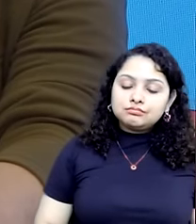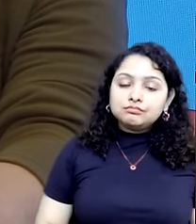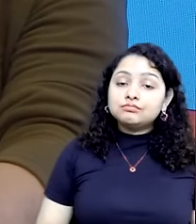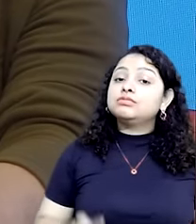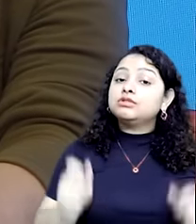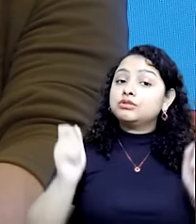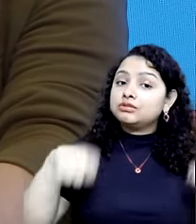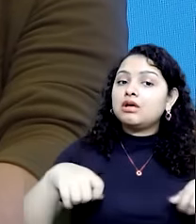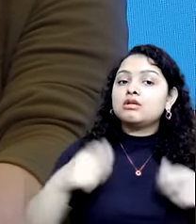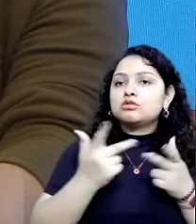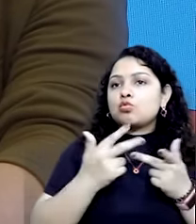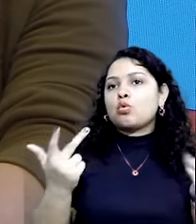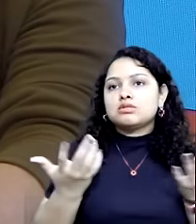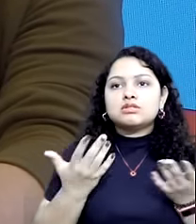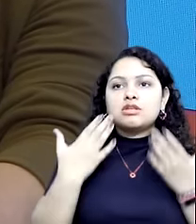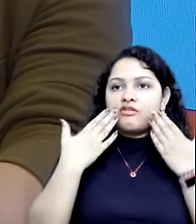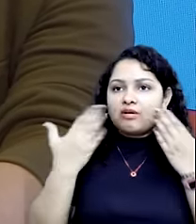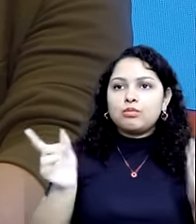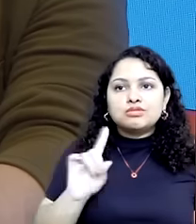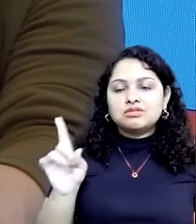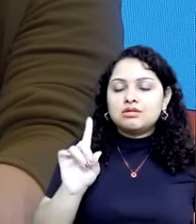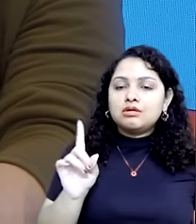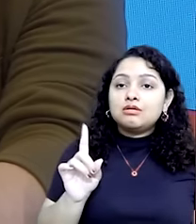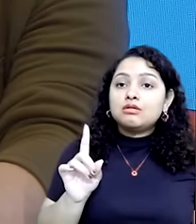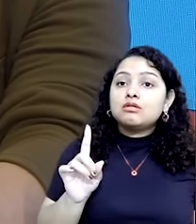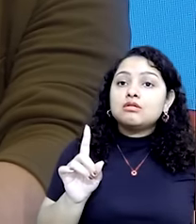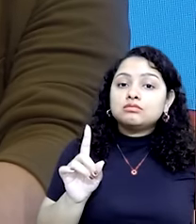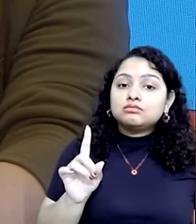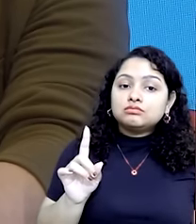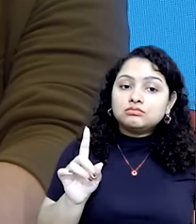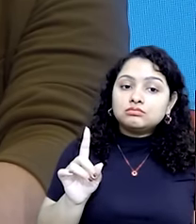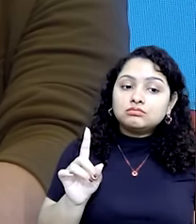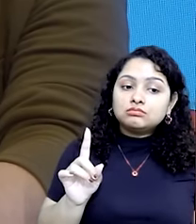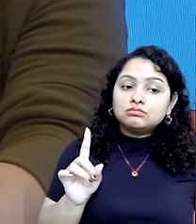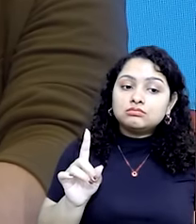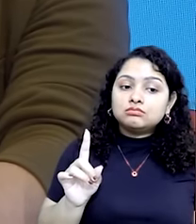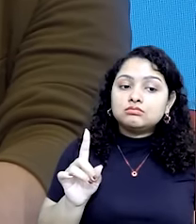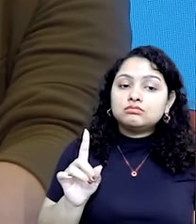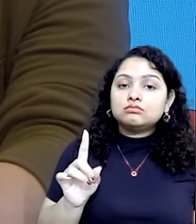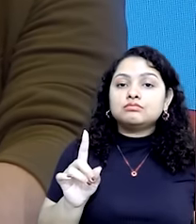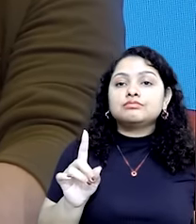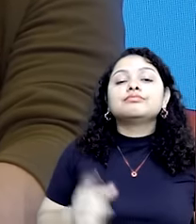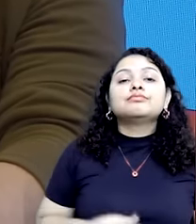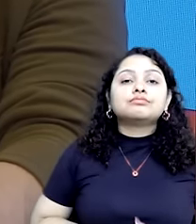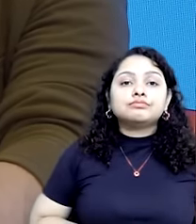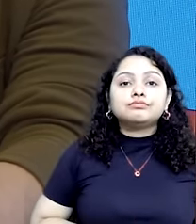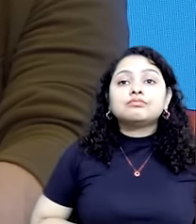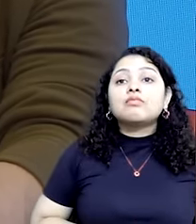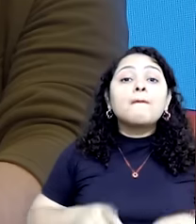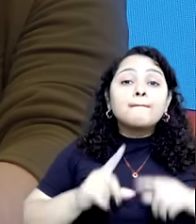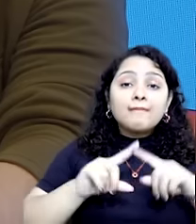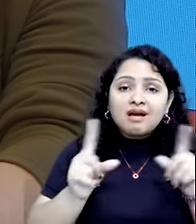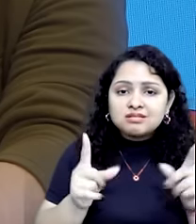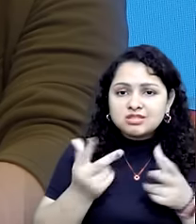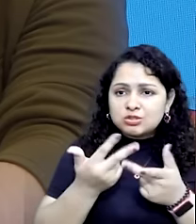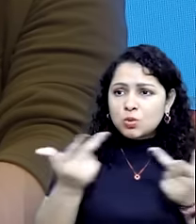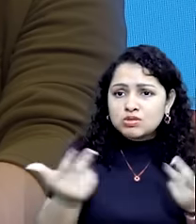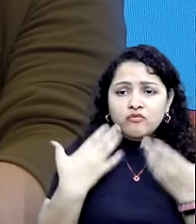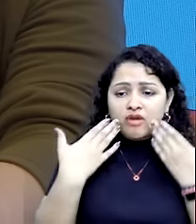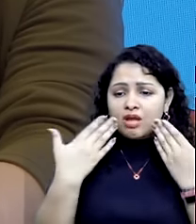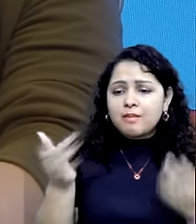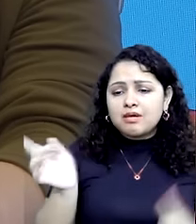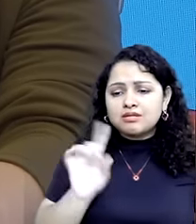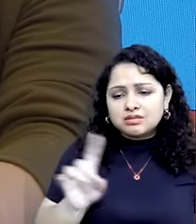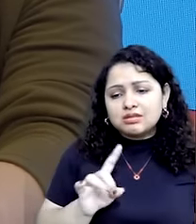pr se virar e São coisas que não vão aparecer o que vai aparecer é o que elas causam né na imagem Mas elas em si não não não